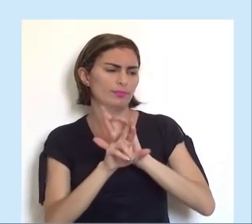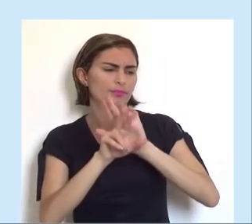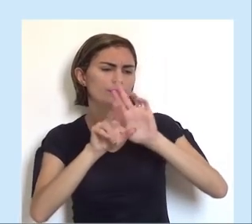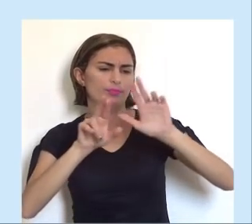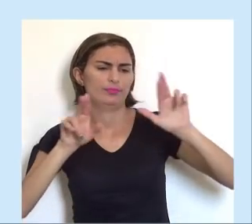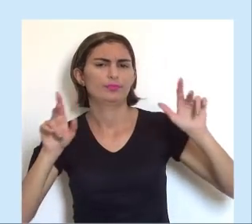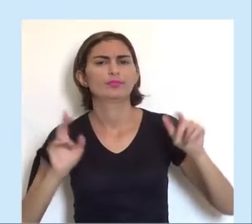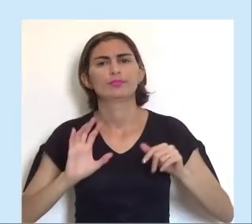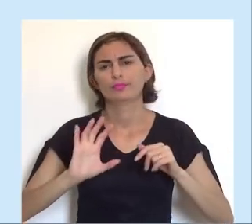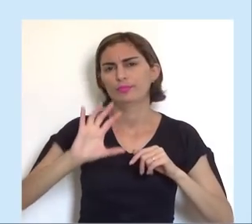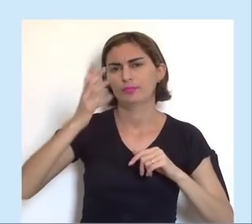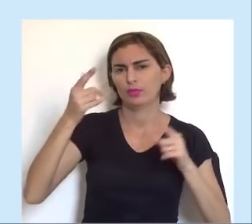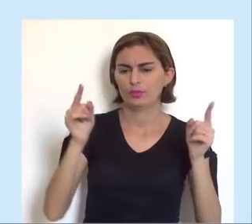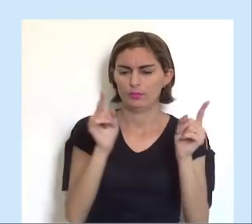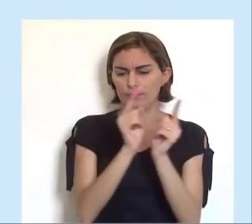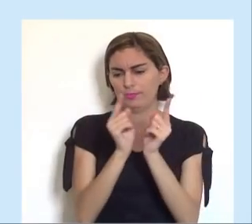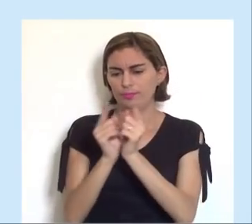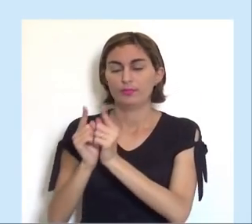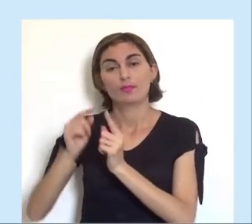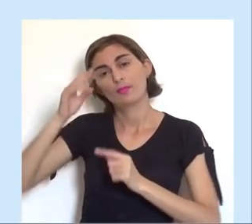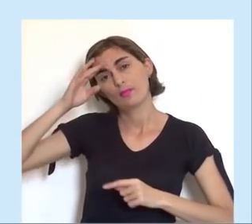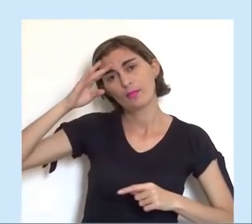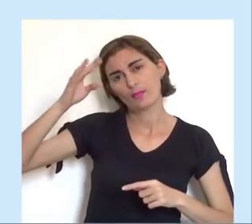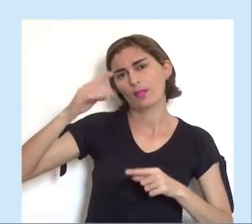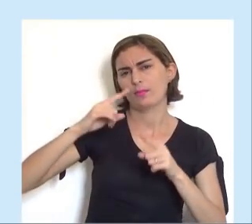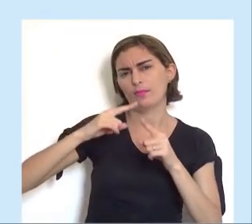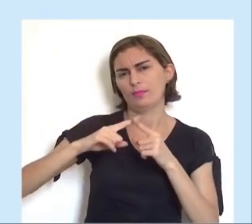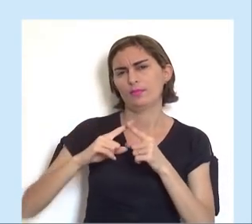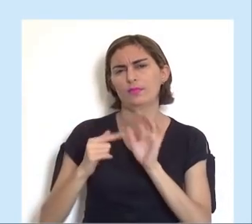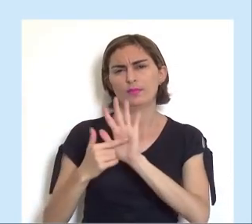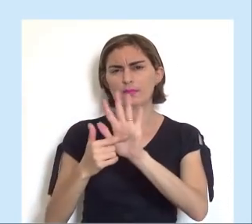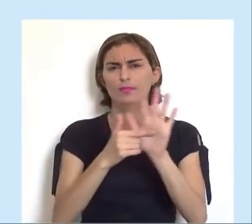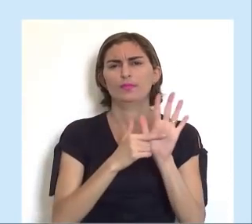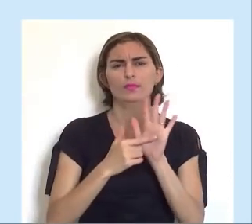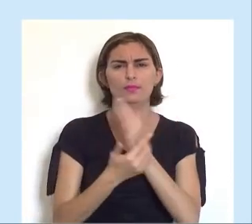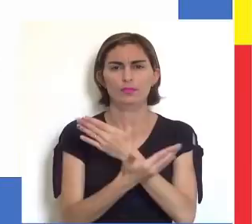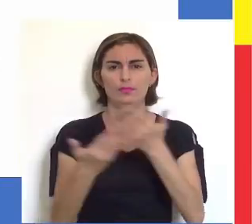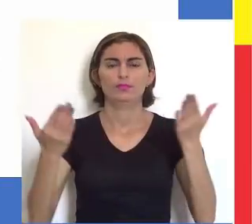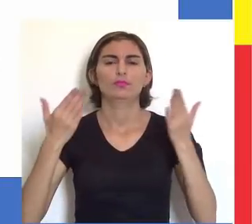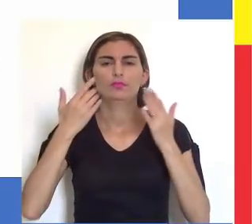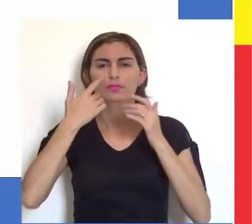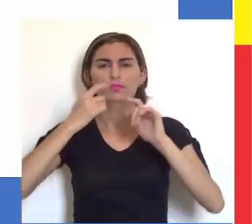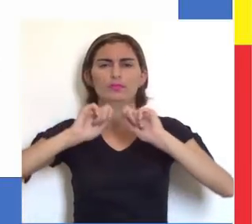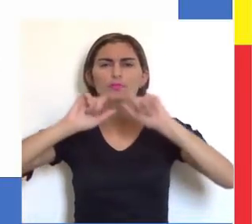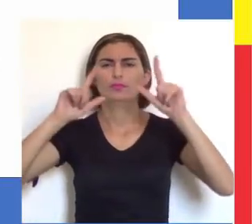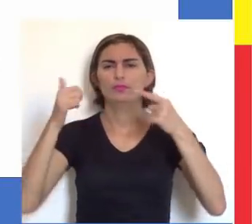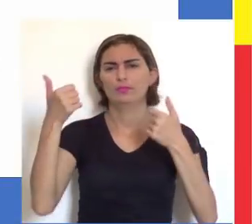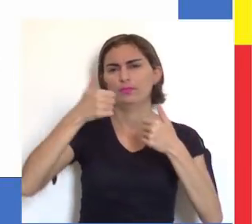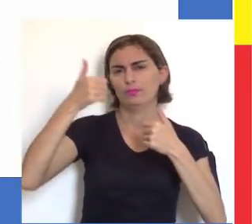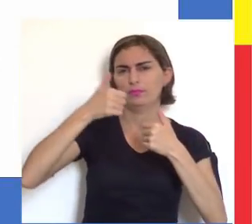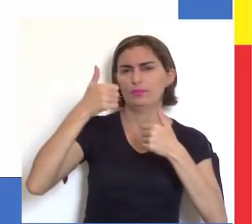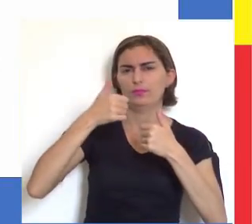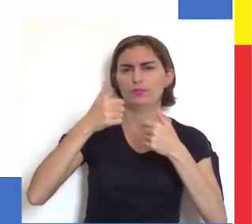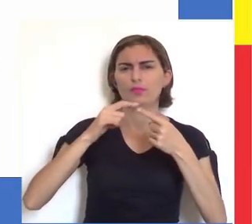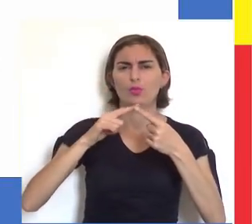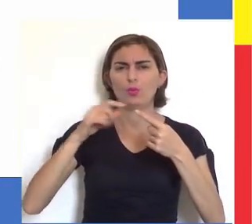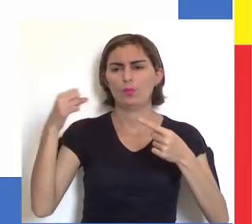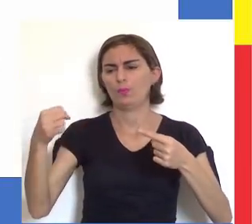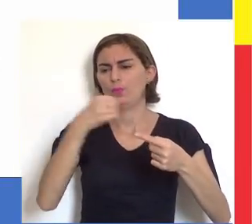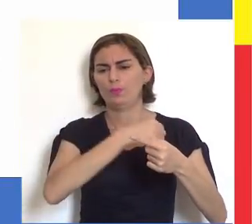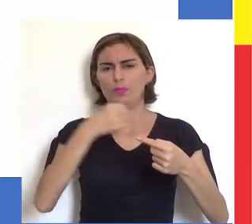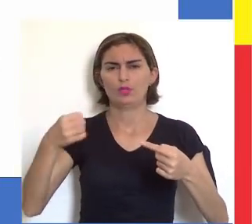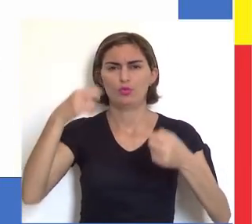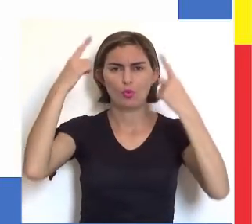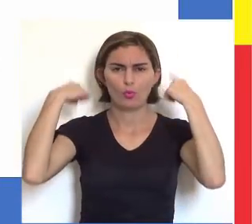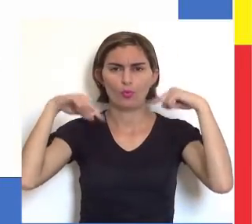outros acontecimentos menores, mas os principais vão aparecer para você agora aí na tela. O primeiro deles é: um pastor de